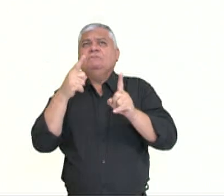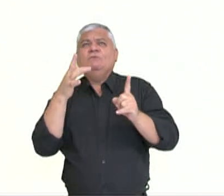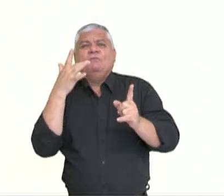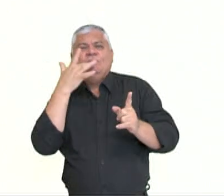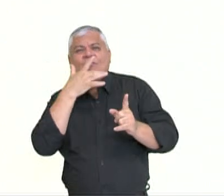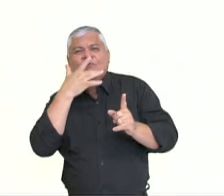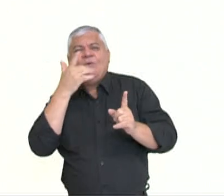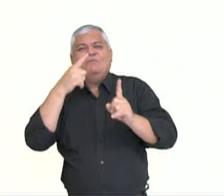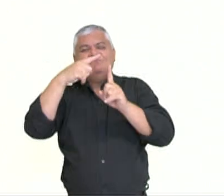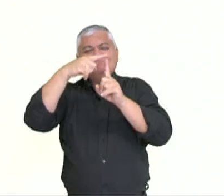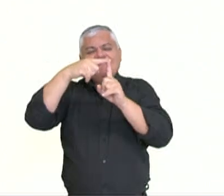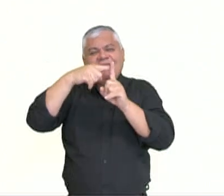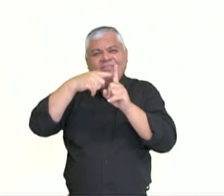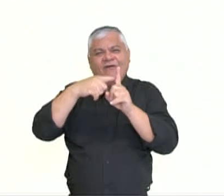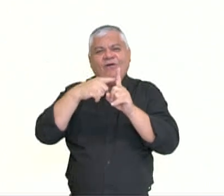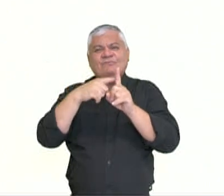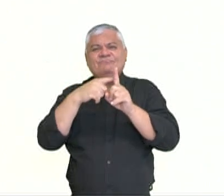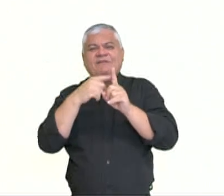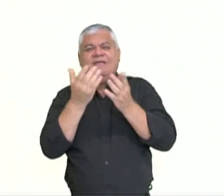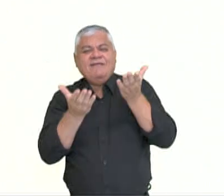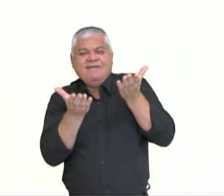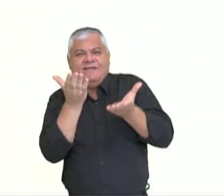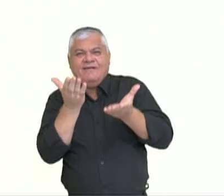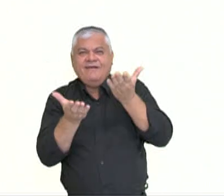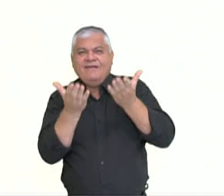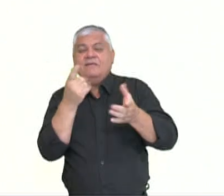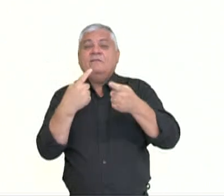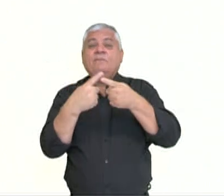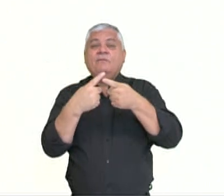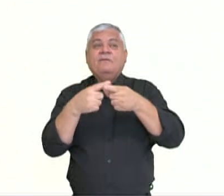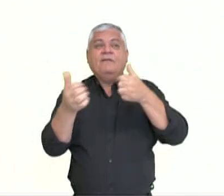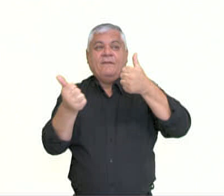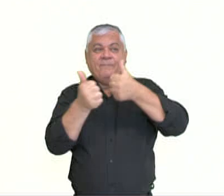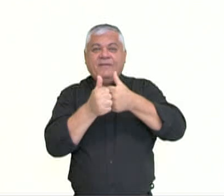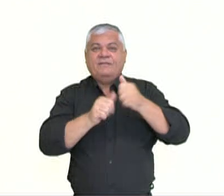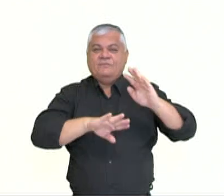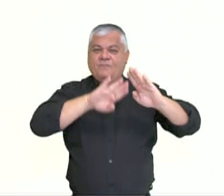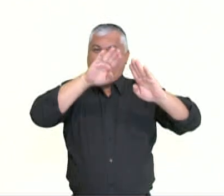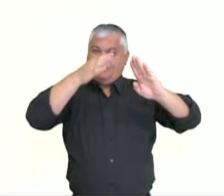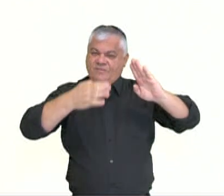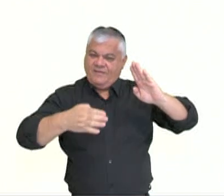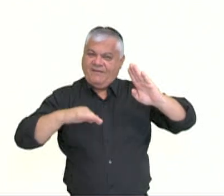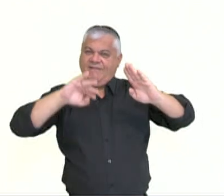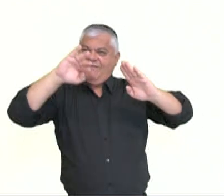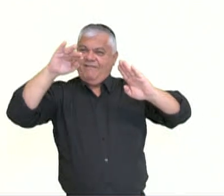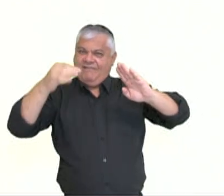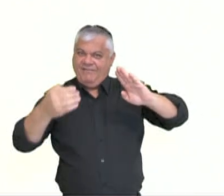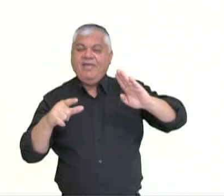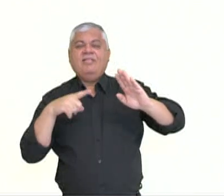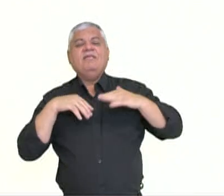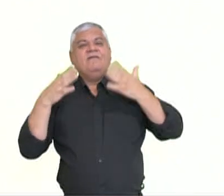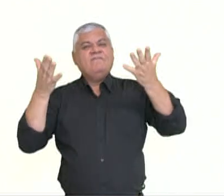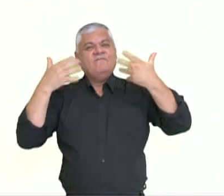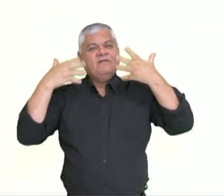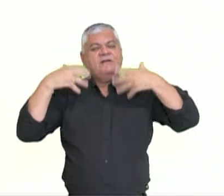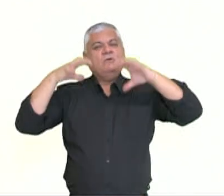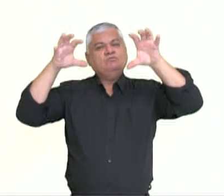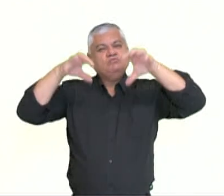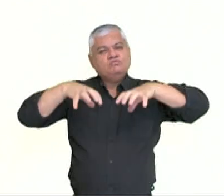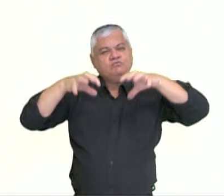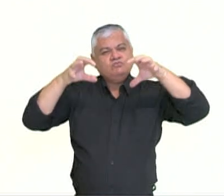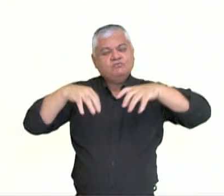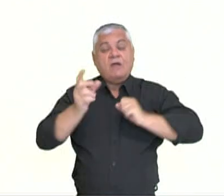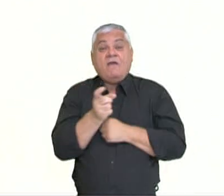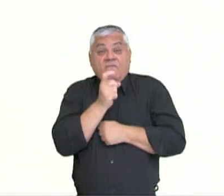mais baixas, as médias, por estar em regiões mais elevadas. Tem verões chuvosos e invernos com